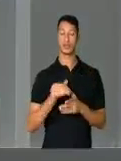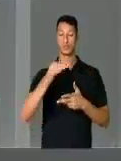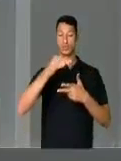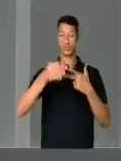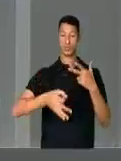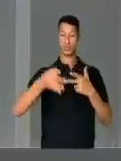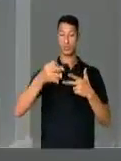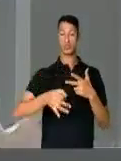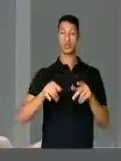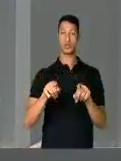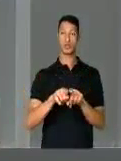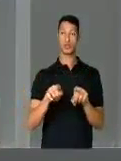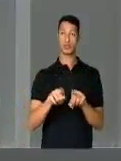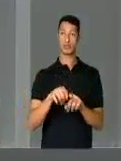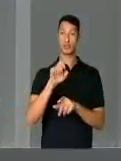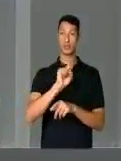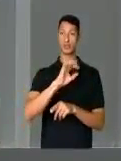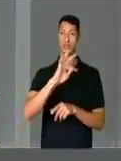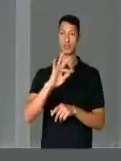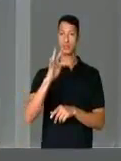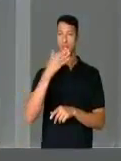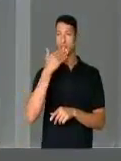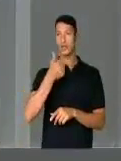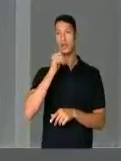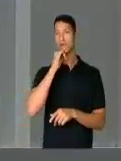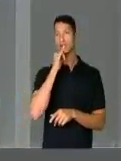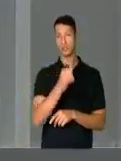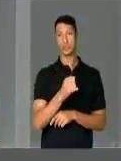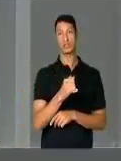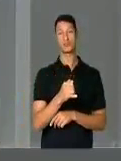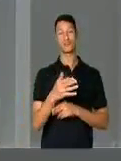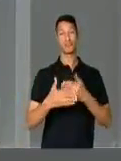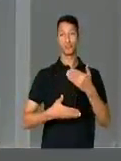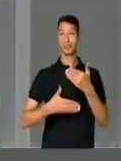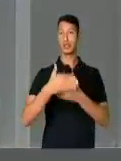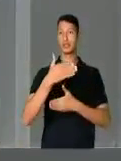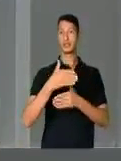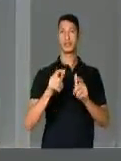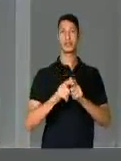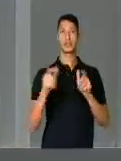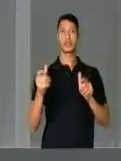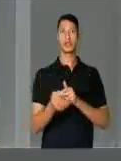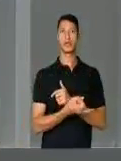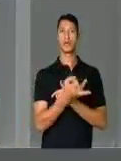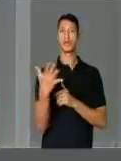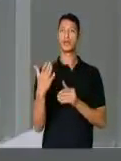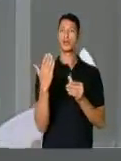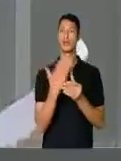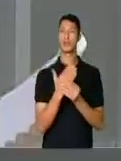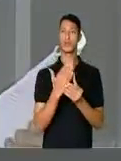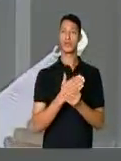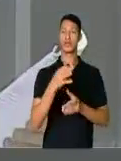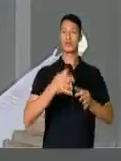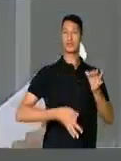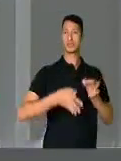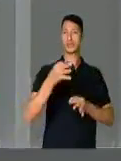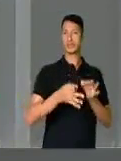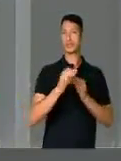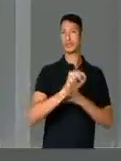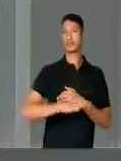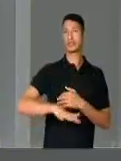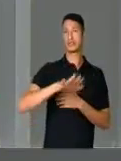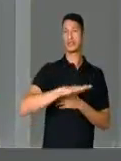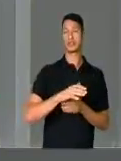o Poder Judiciário também, o Supremo, melhor dizendo, diante da enorme quantidade de processos para